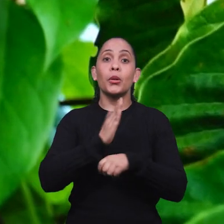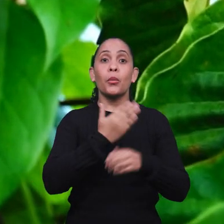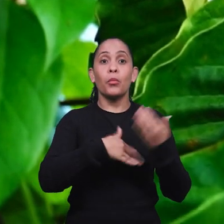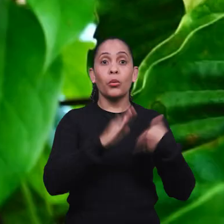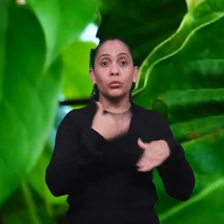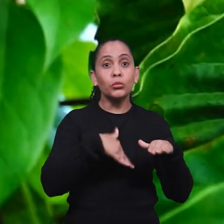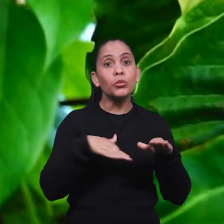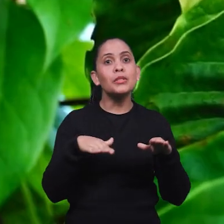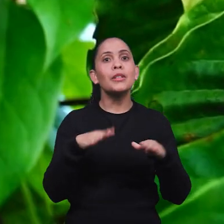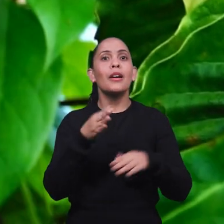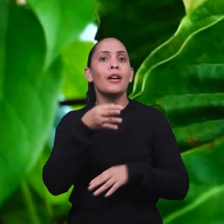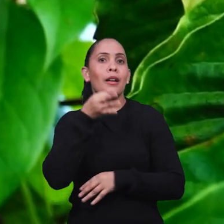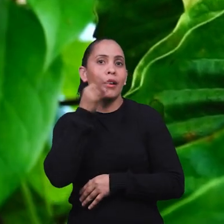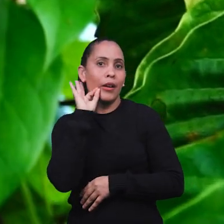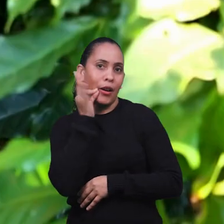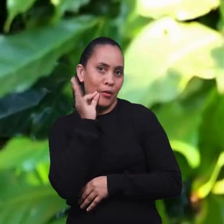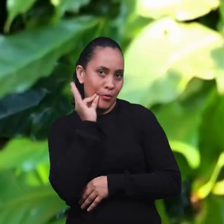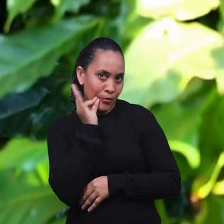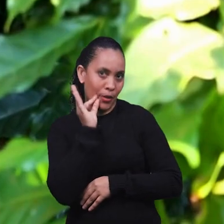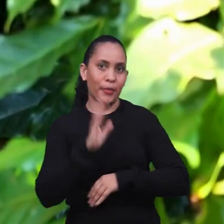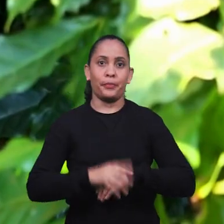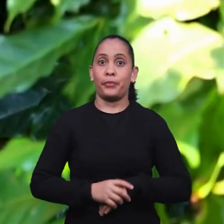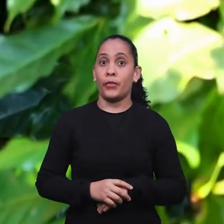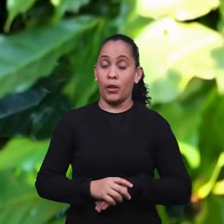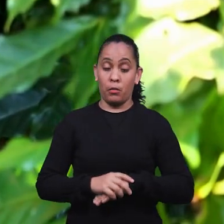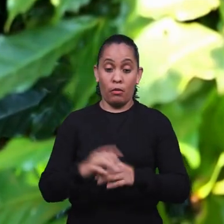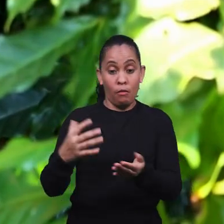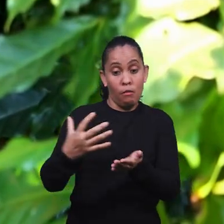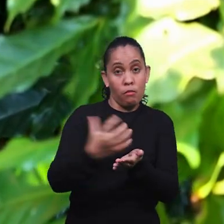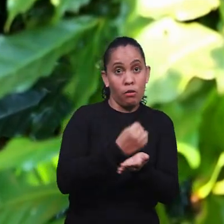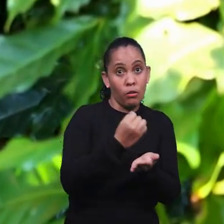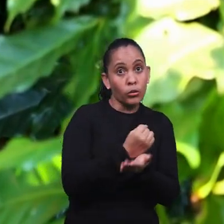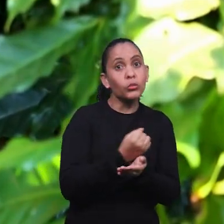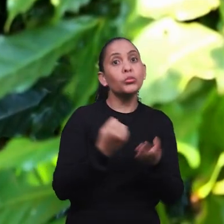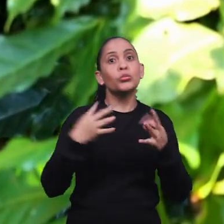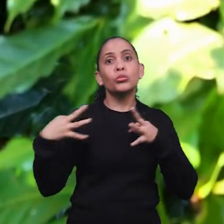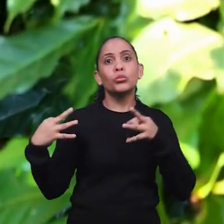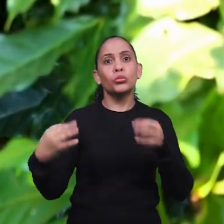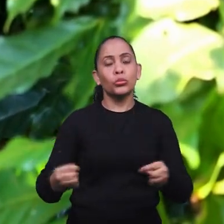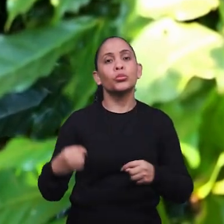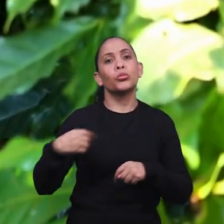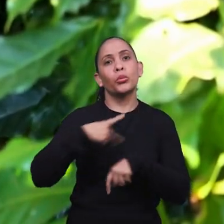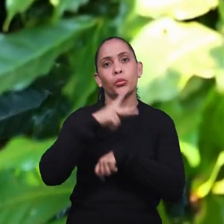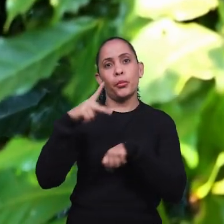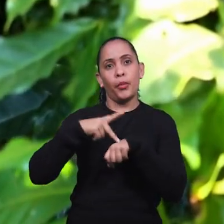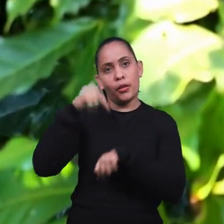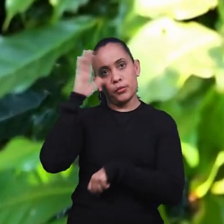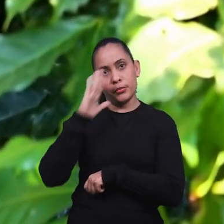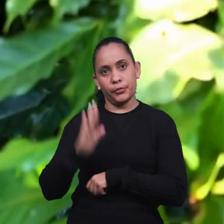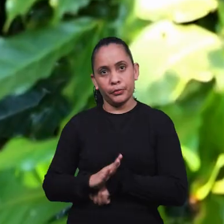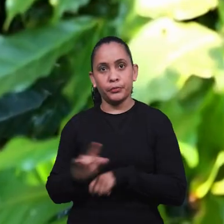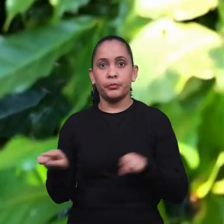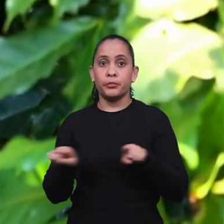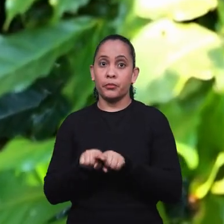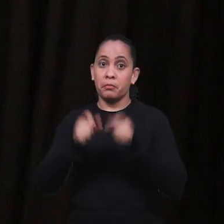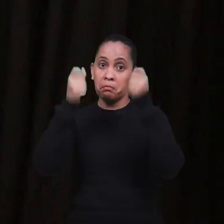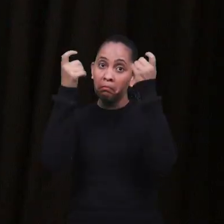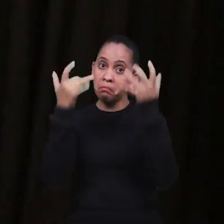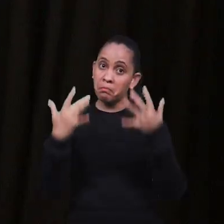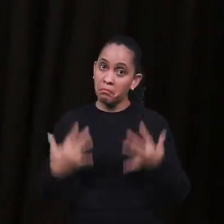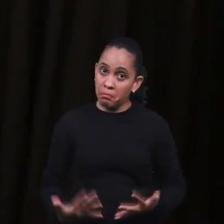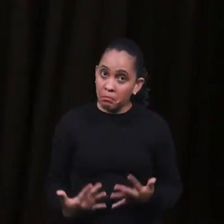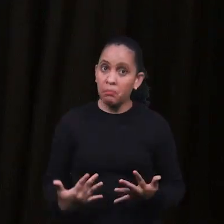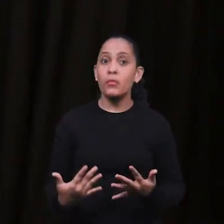maior produtor de Conilon do Brasil e, por isso, impacta a produtividade de todo o país. Quem explica o cenário